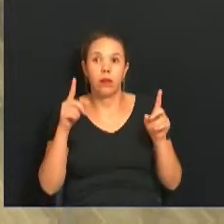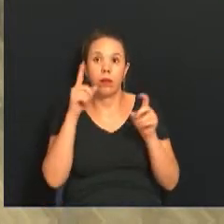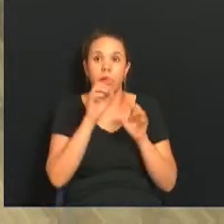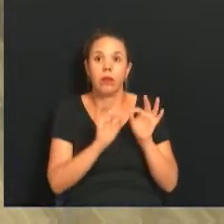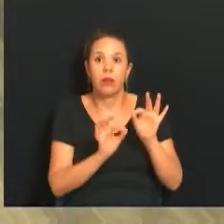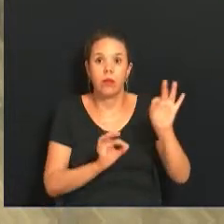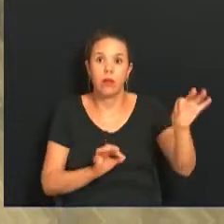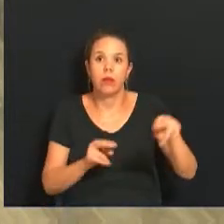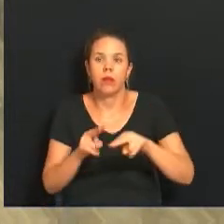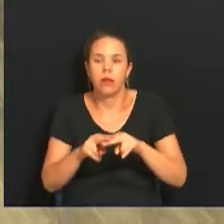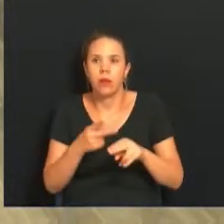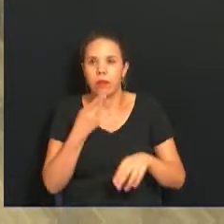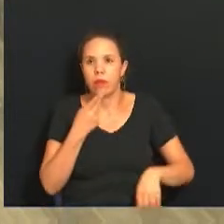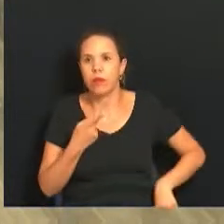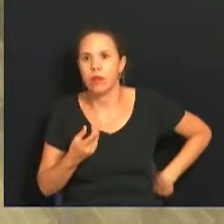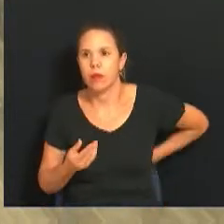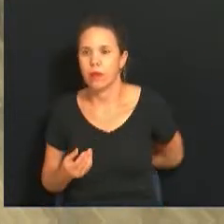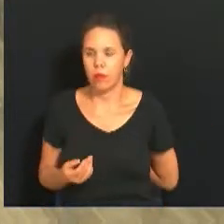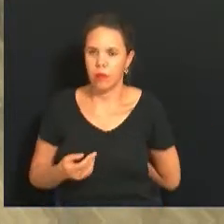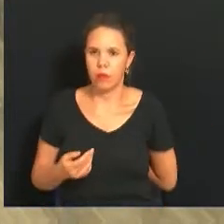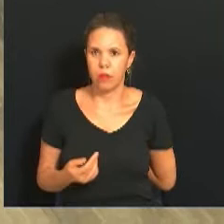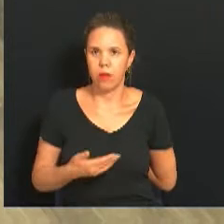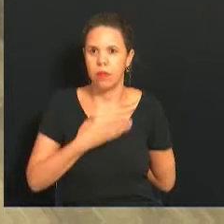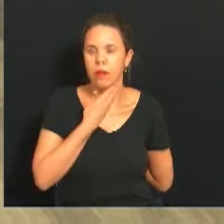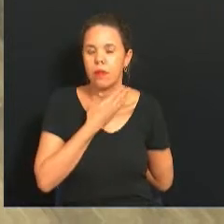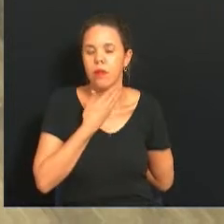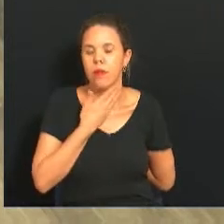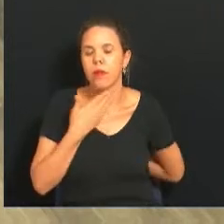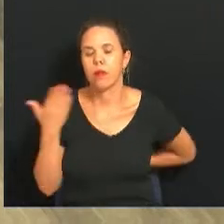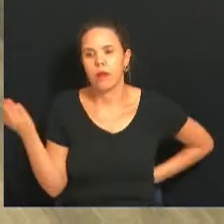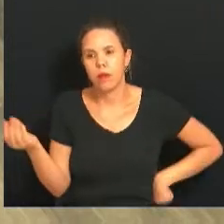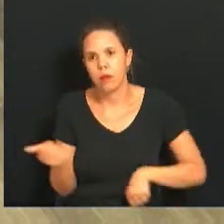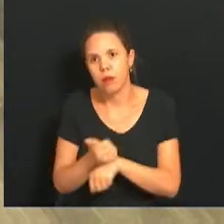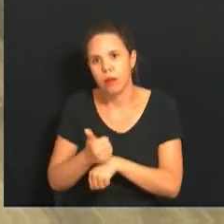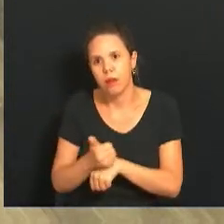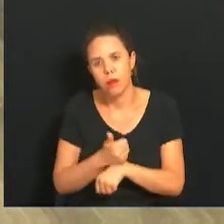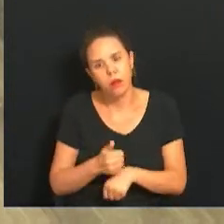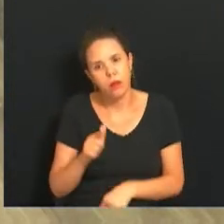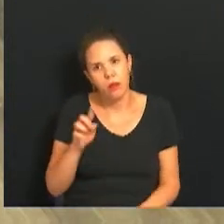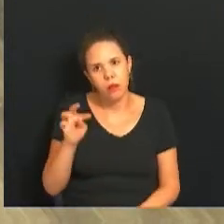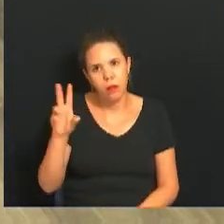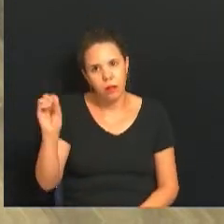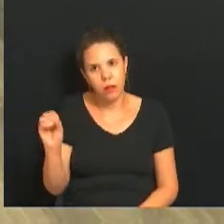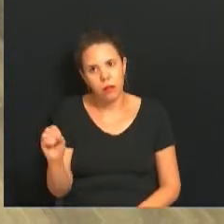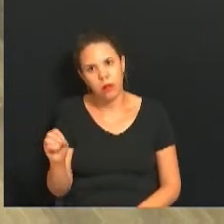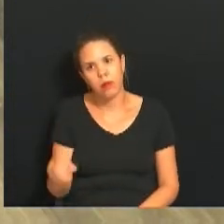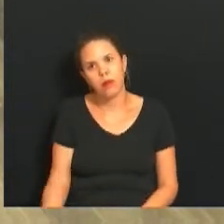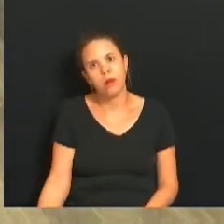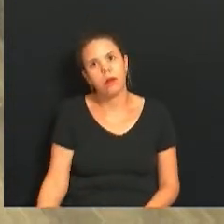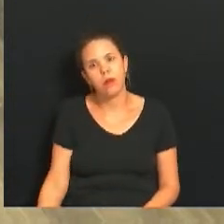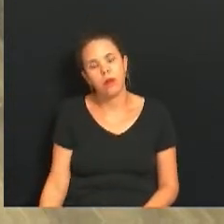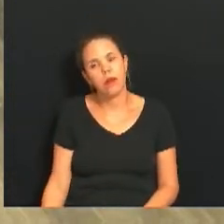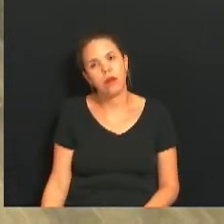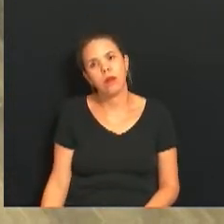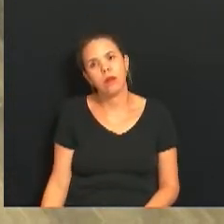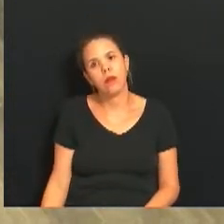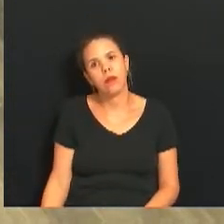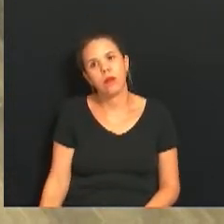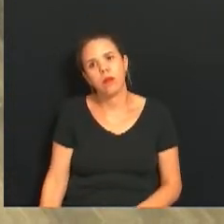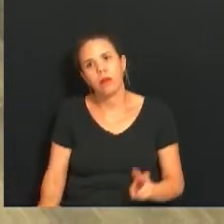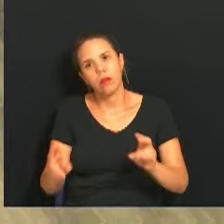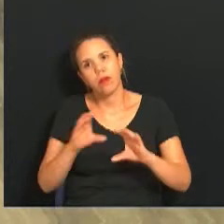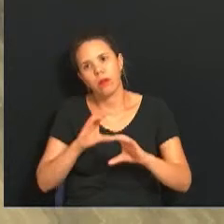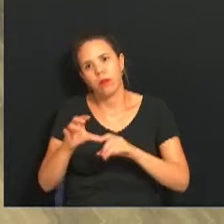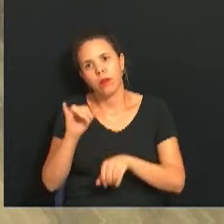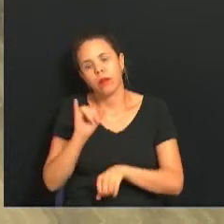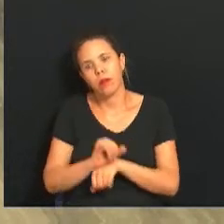isso que a gente está conversando hoje com um especialista, com o Gustavo Glodz-Blum, que é especialista em relações internacionais,